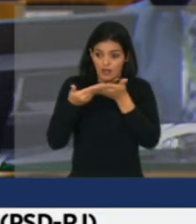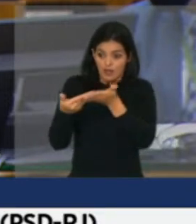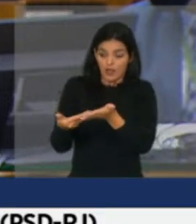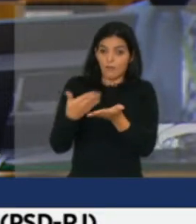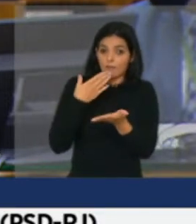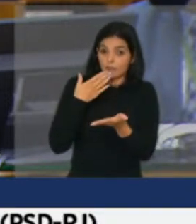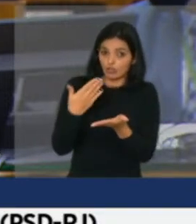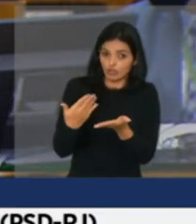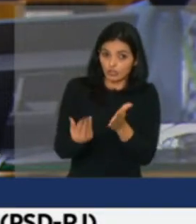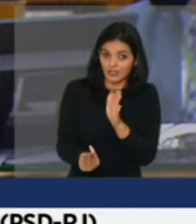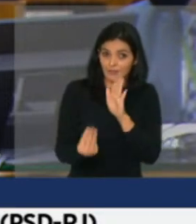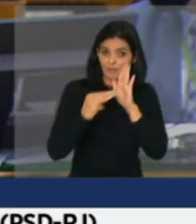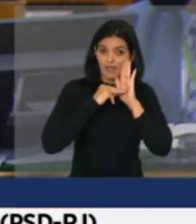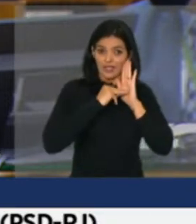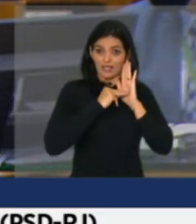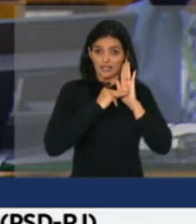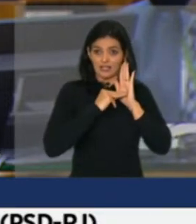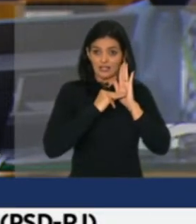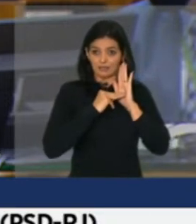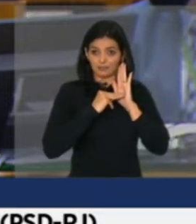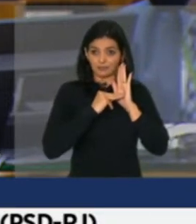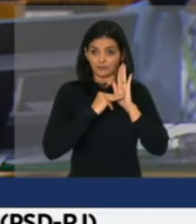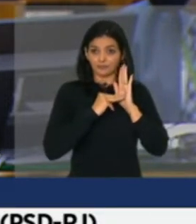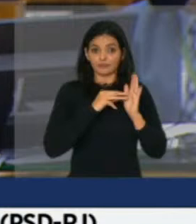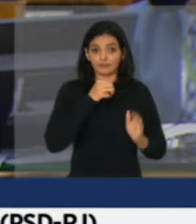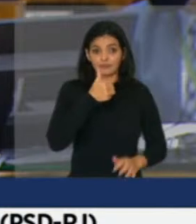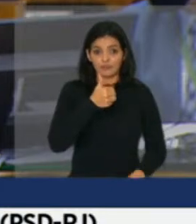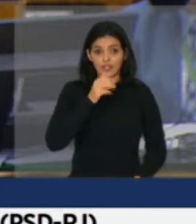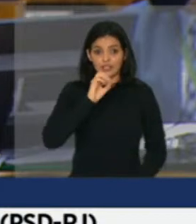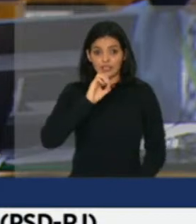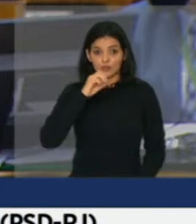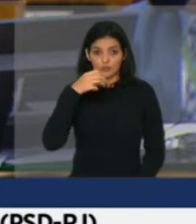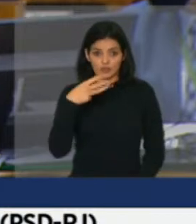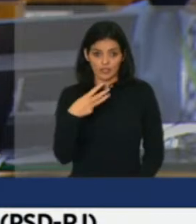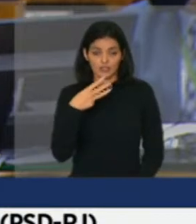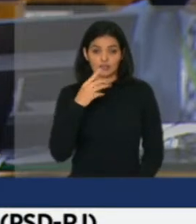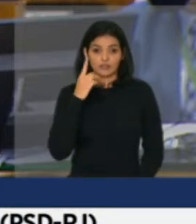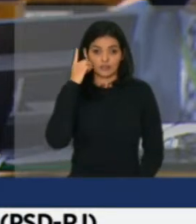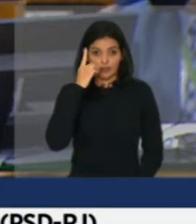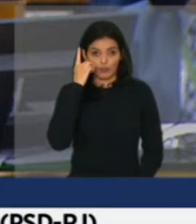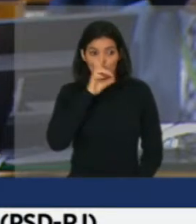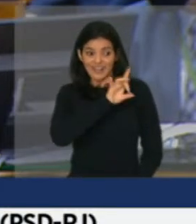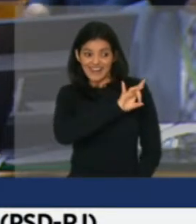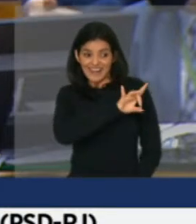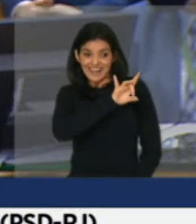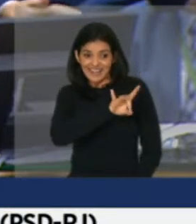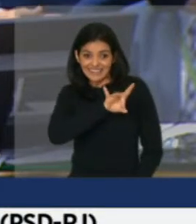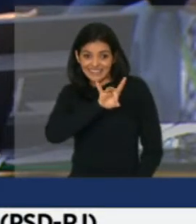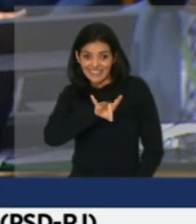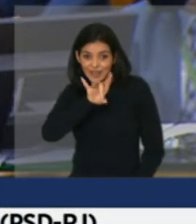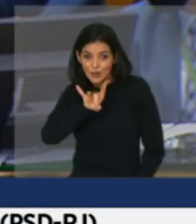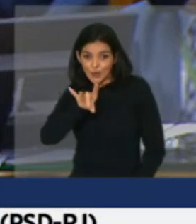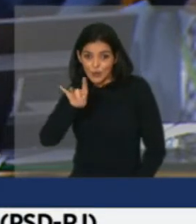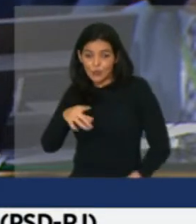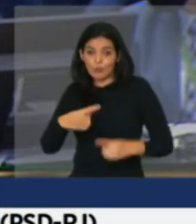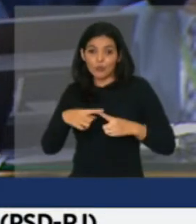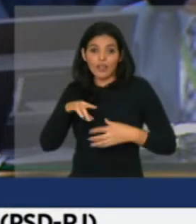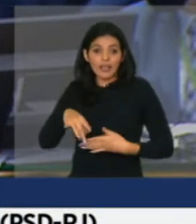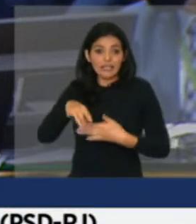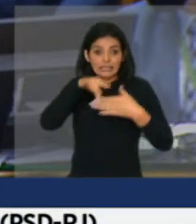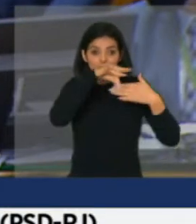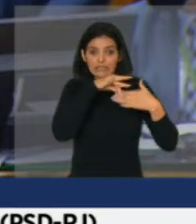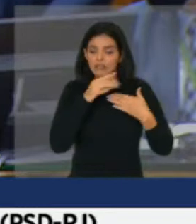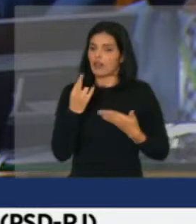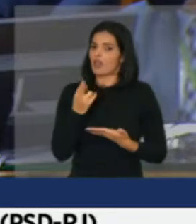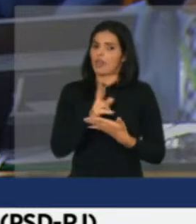emenda subscrito por 103 parlamentares individualmente, porque nesse caso os líderes não representam, porque